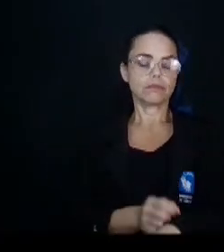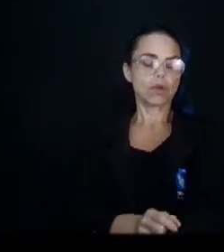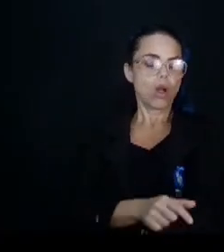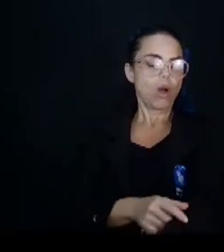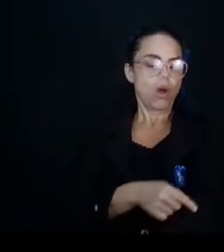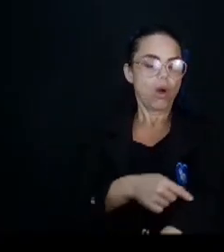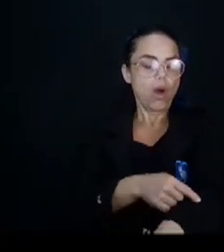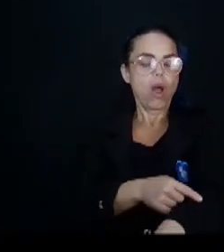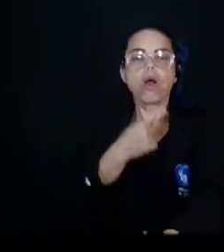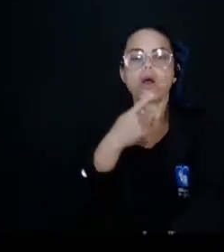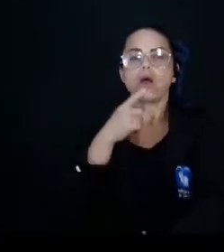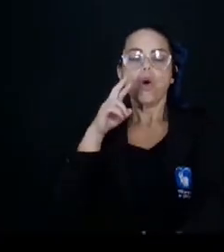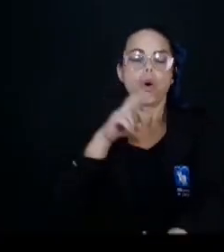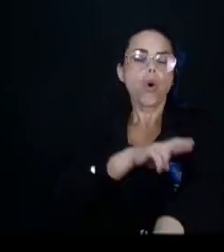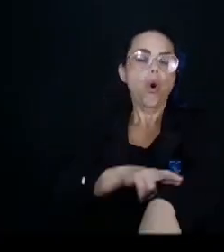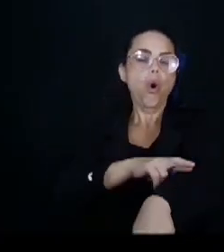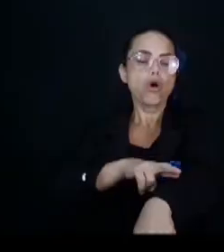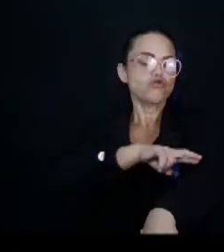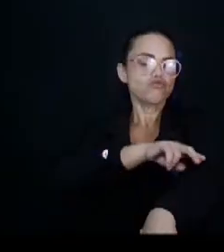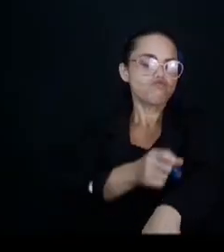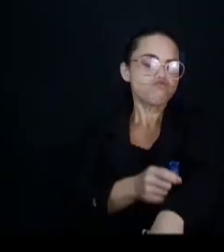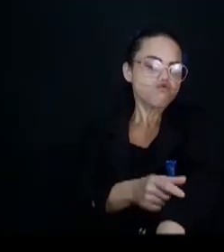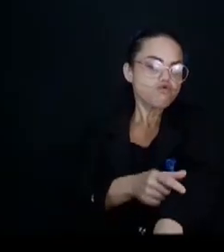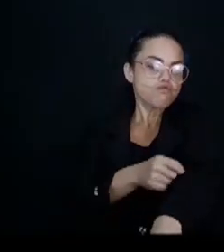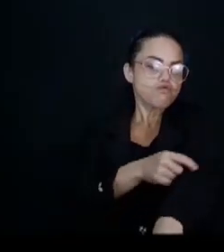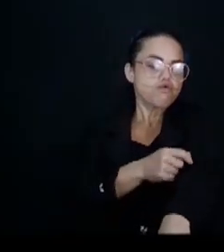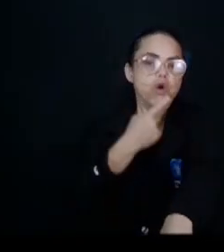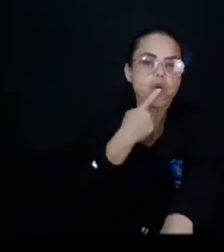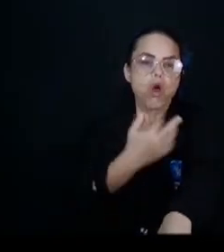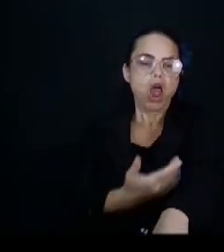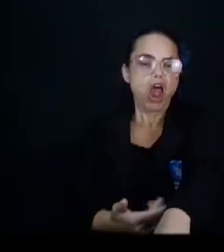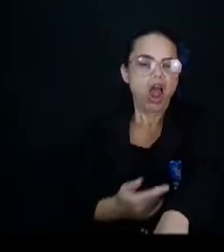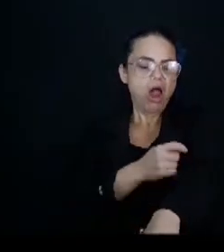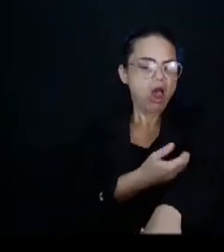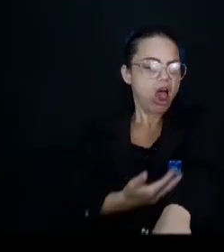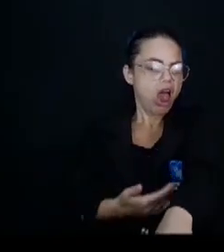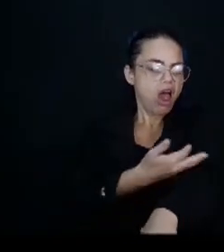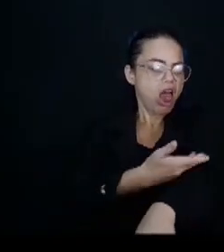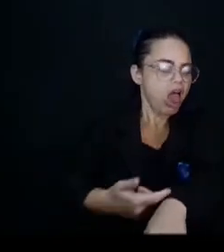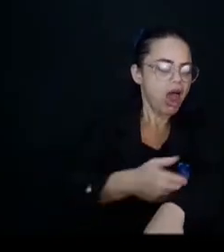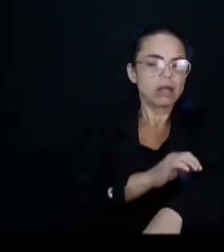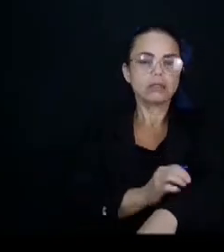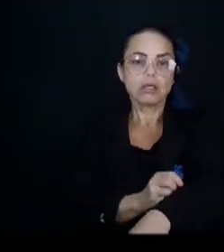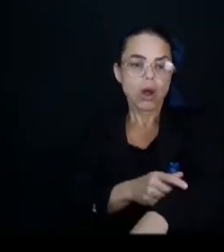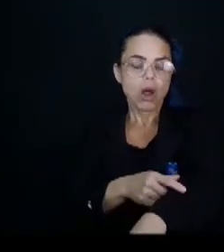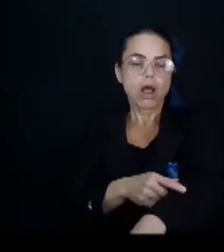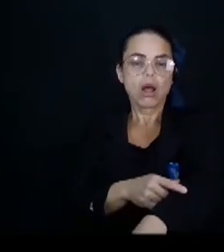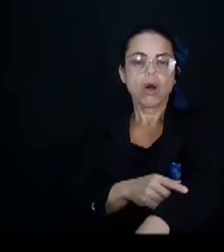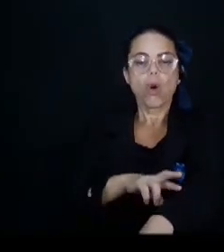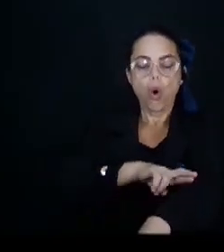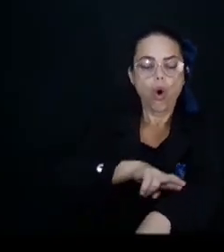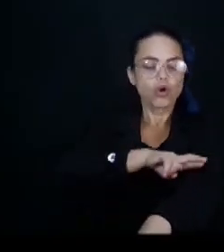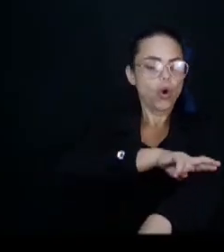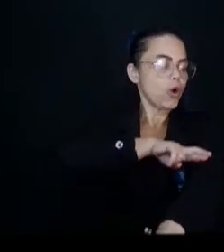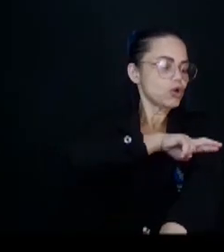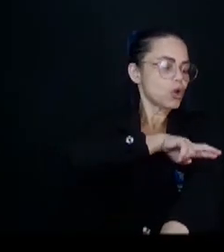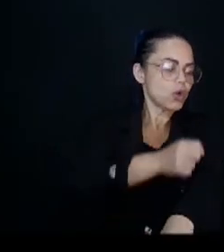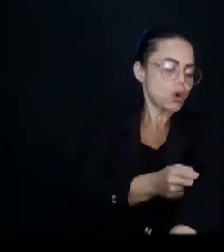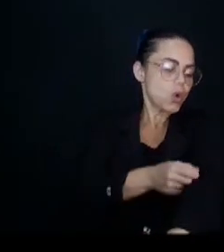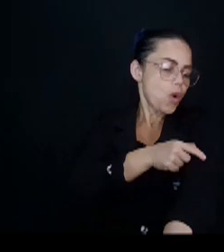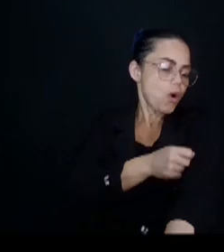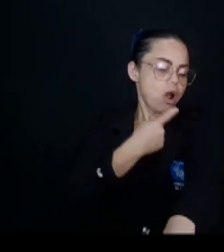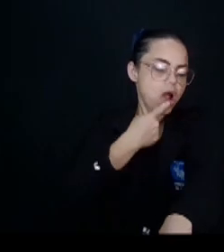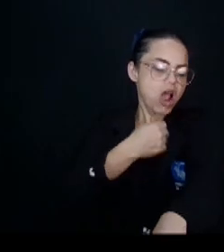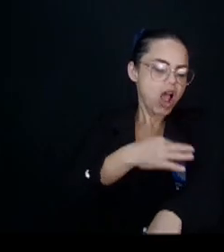pouco inespecíficos, porque depende um pouco do tipo de célula mais comprometida. Por isso